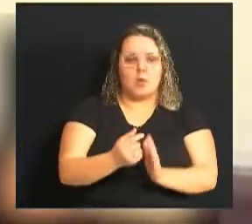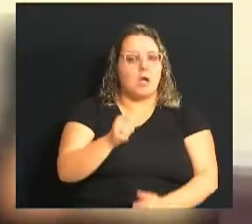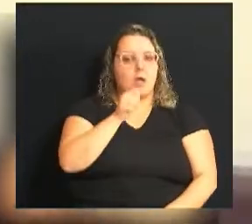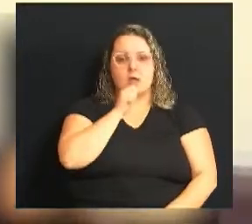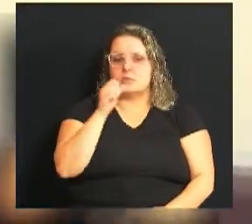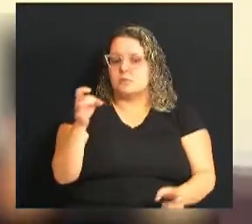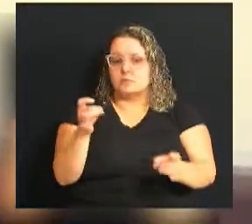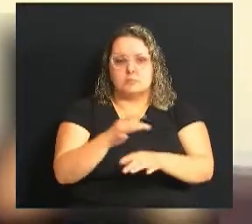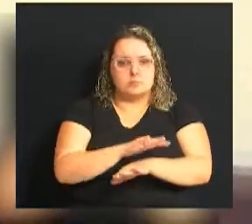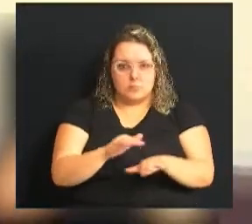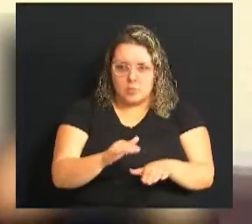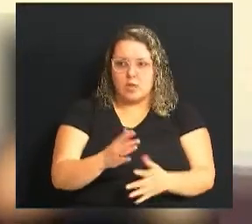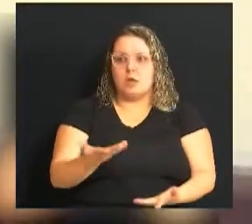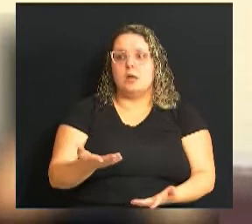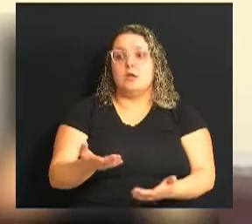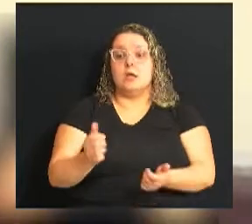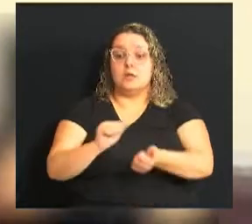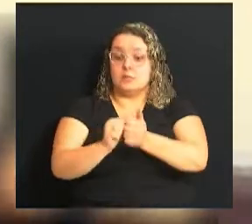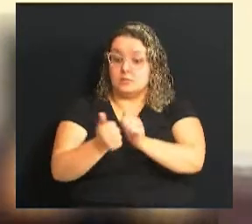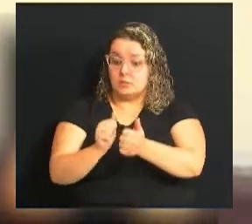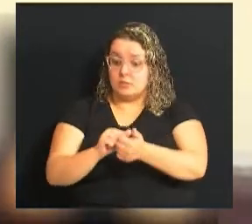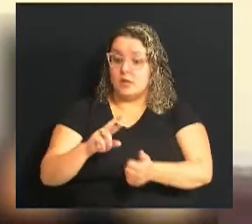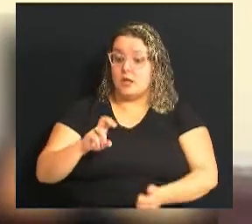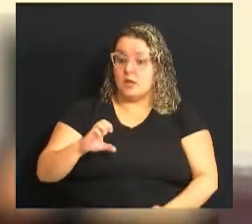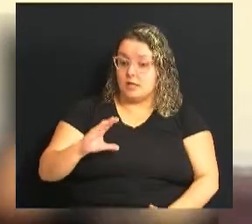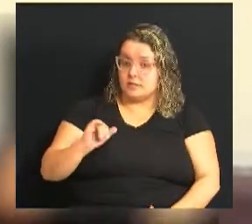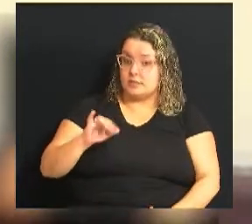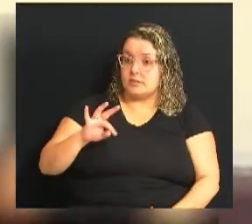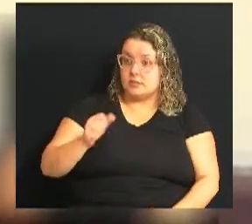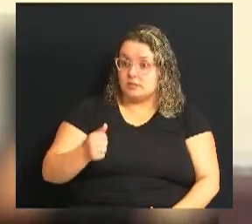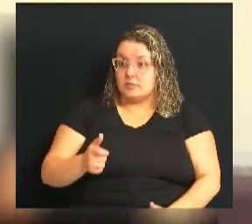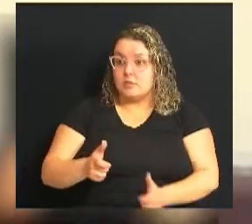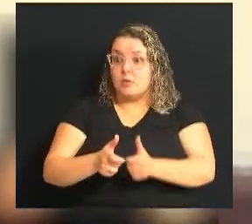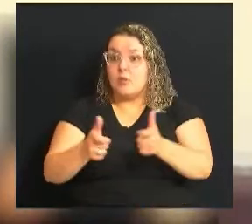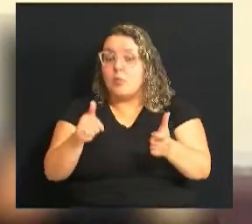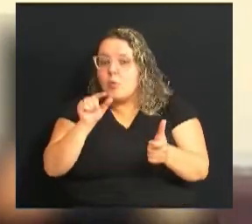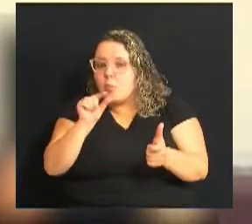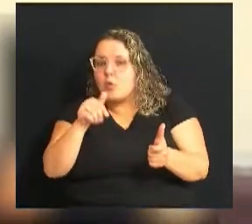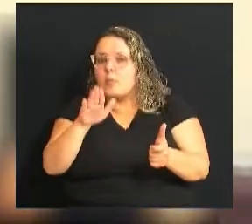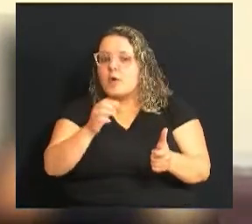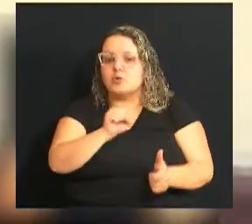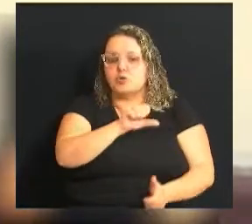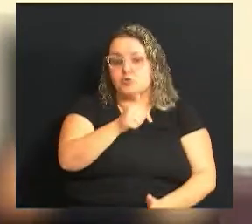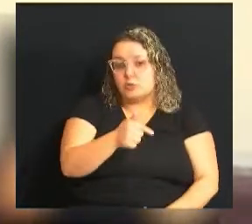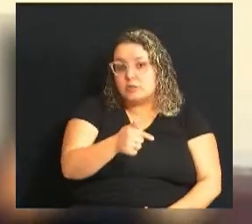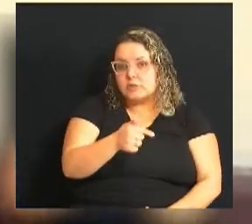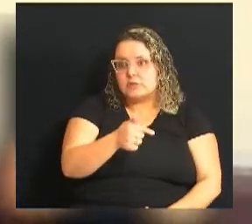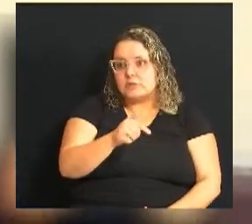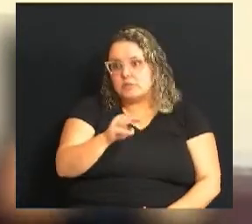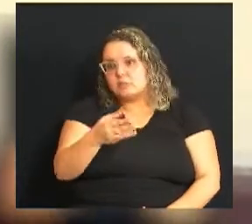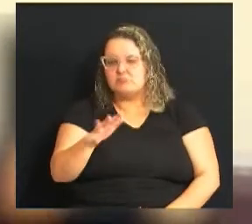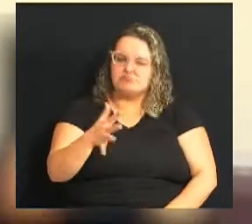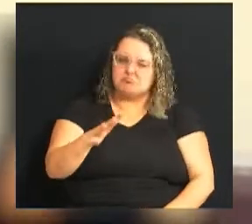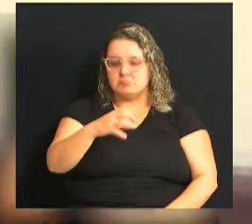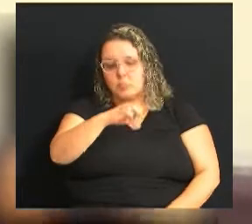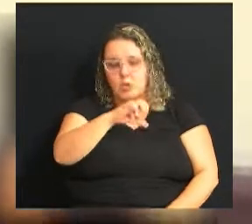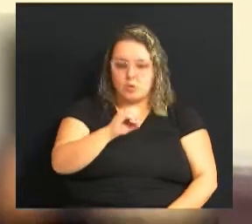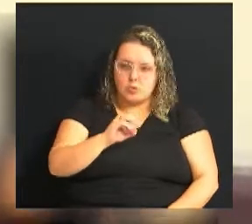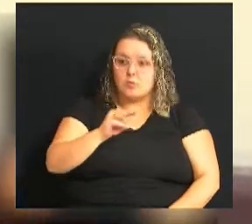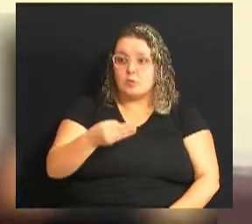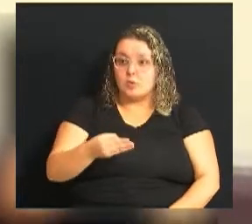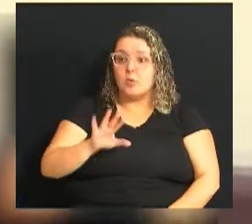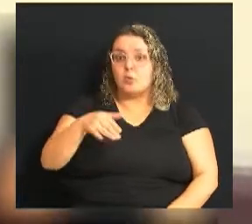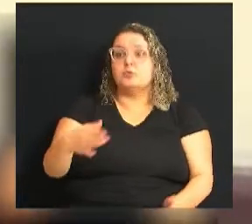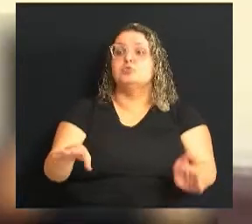olha, ainda estamos ajustando a receita, vai ser um pouco maior do que 87 milhões, vamos trabalhar aí com os 90, quando chegar, que vai chegar